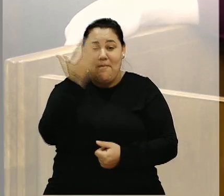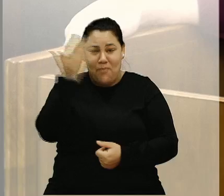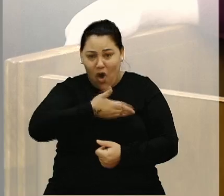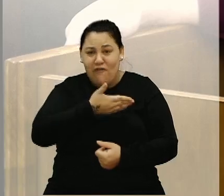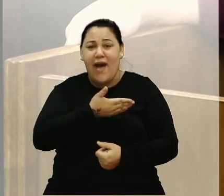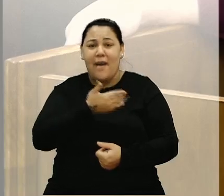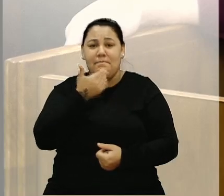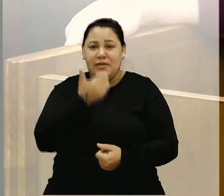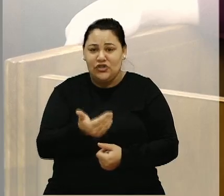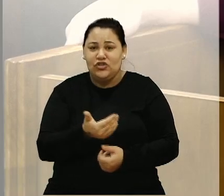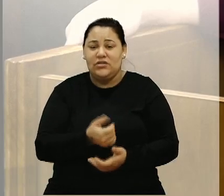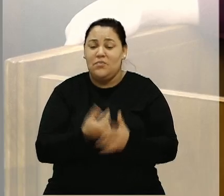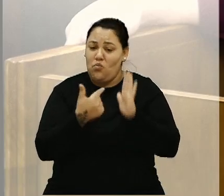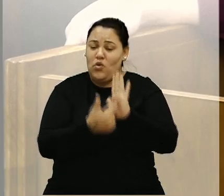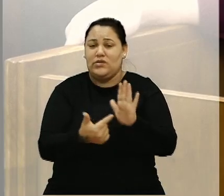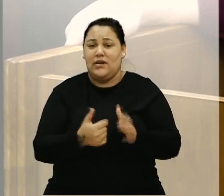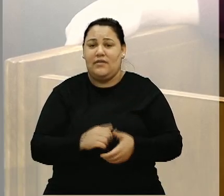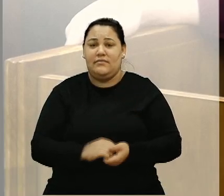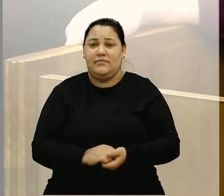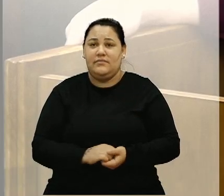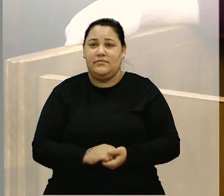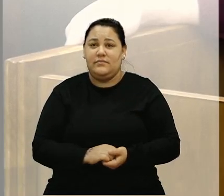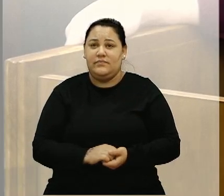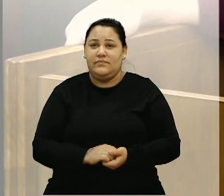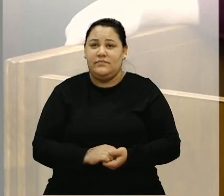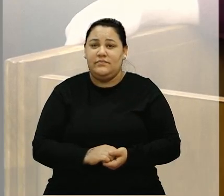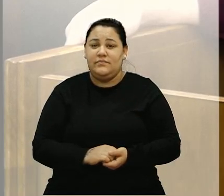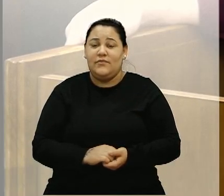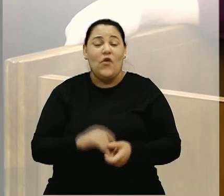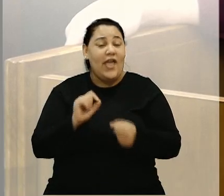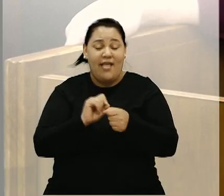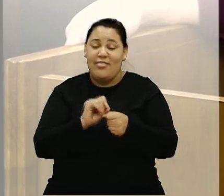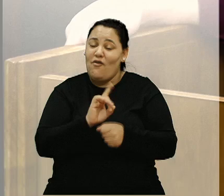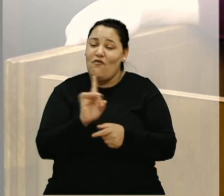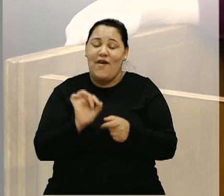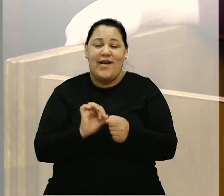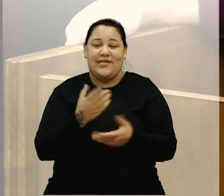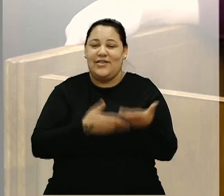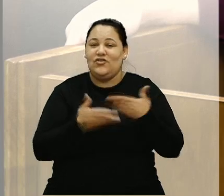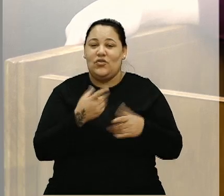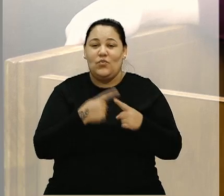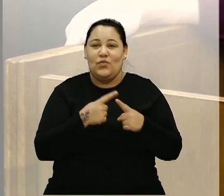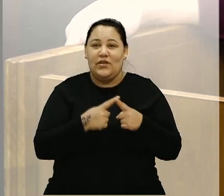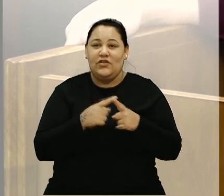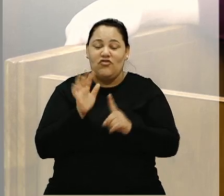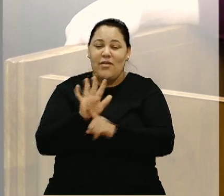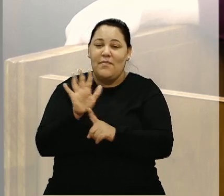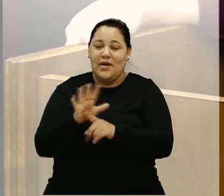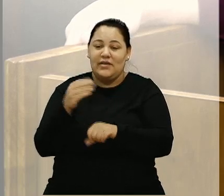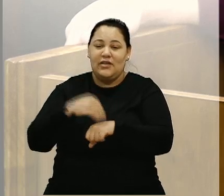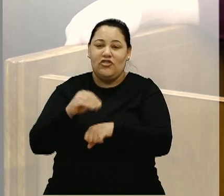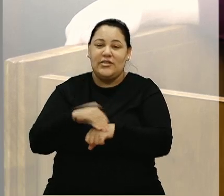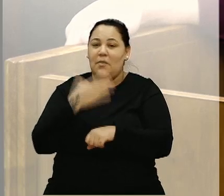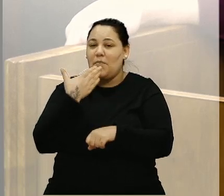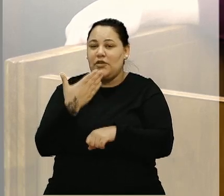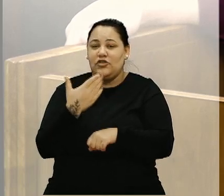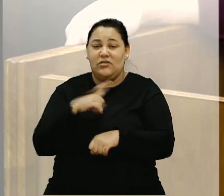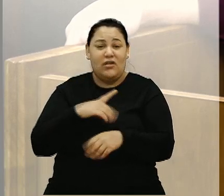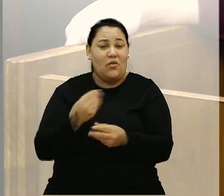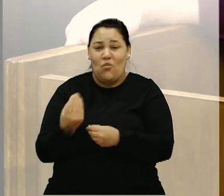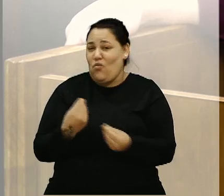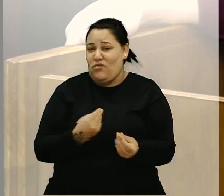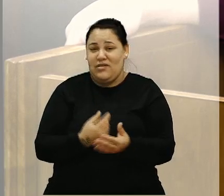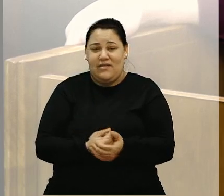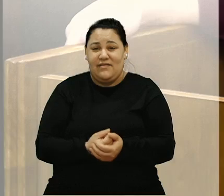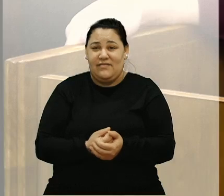pedir e para mostrar o que não é feito, o que a gente não é atendido, porque de indicação eu tô cheio. Tá? Quando foi o